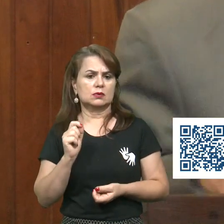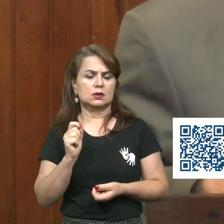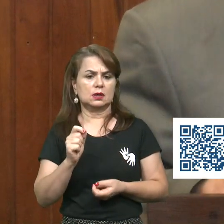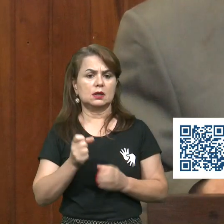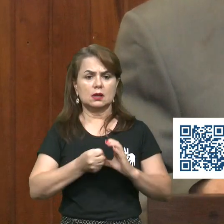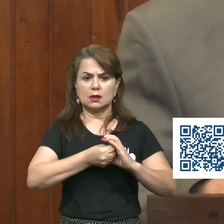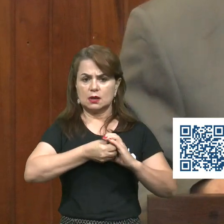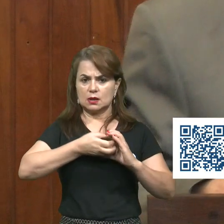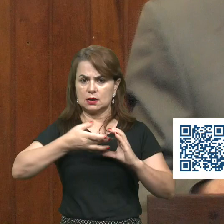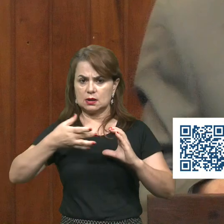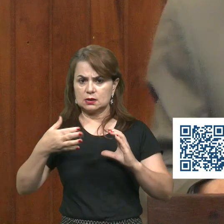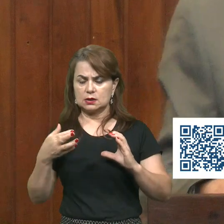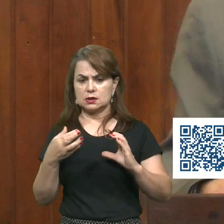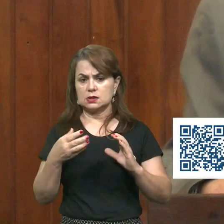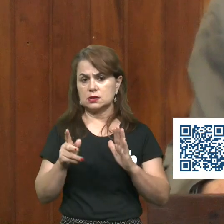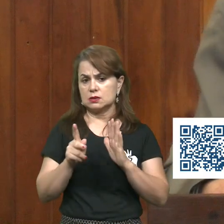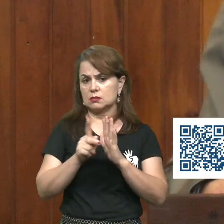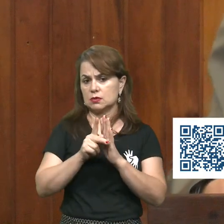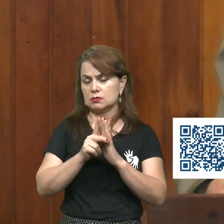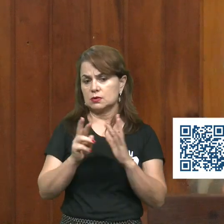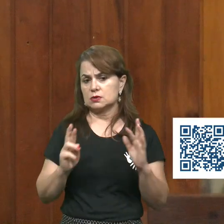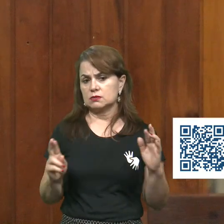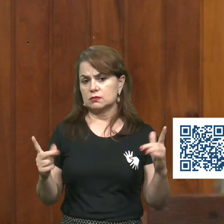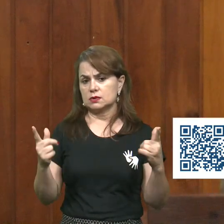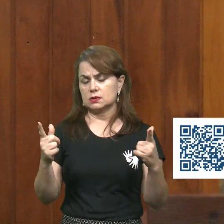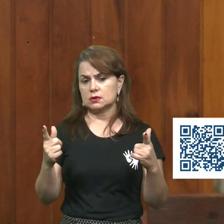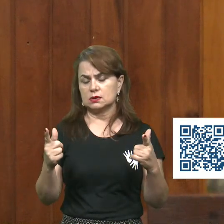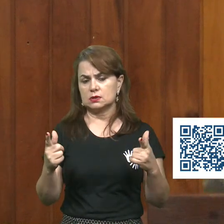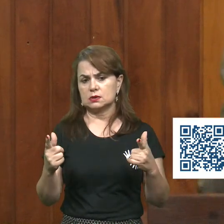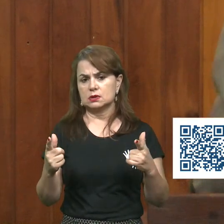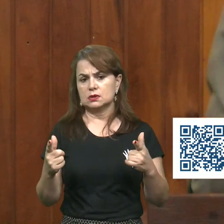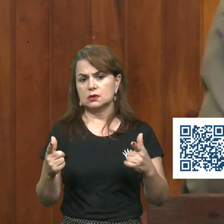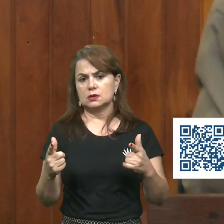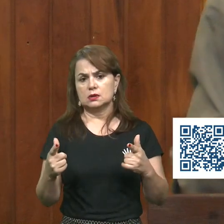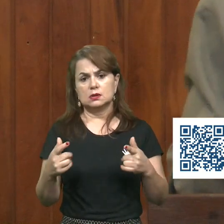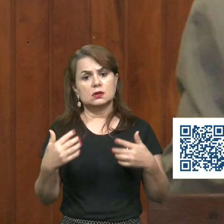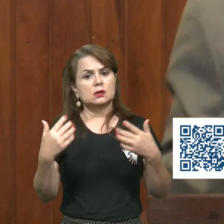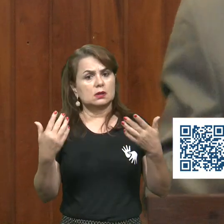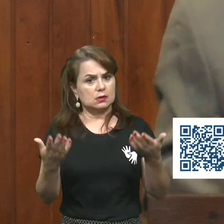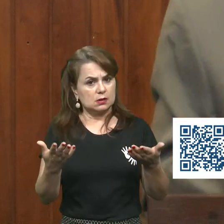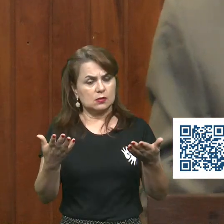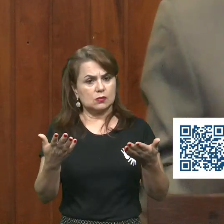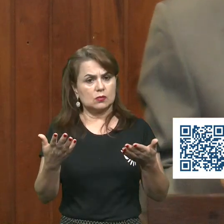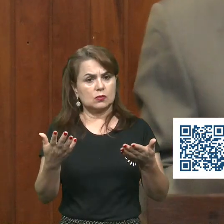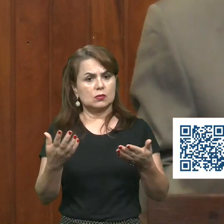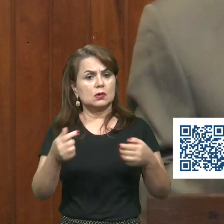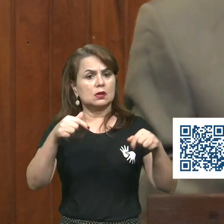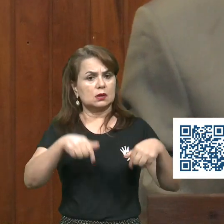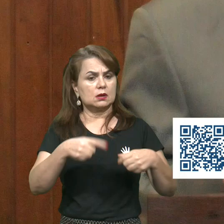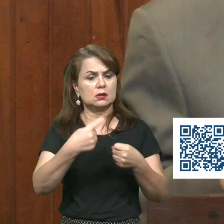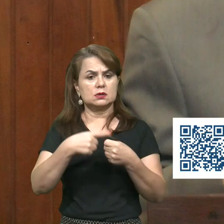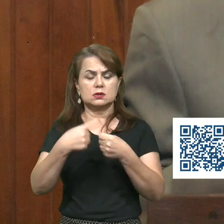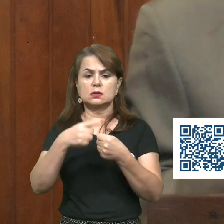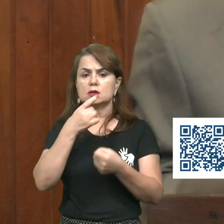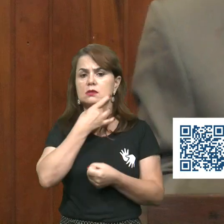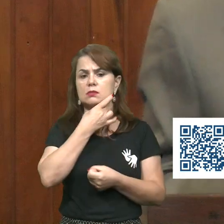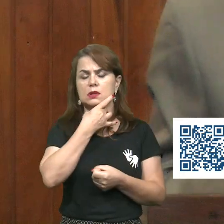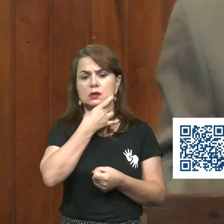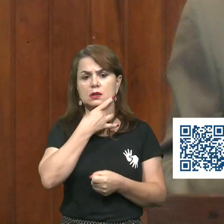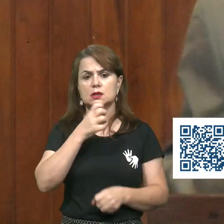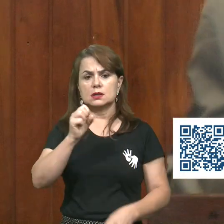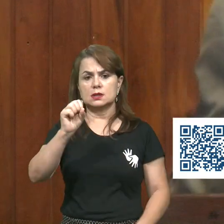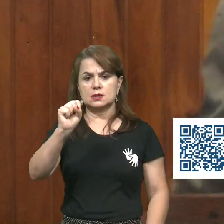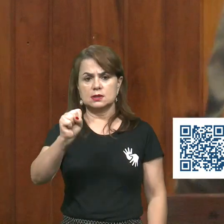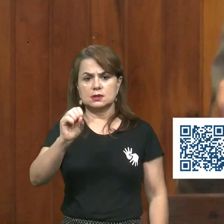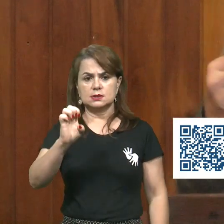características organizacionais similares. Então, em Marília, o SESI